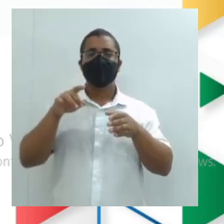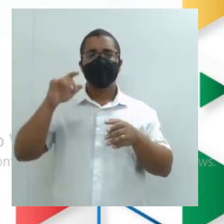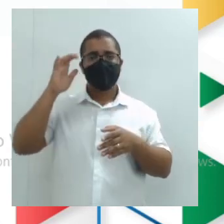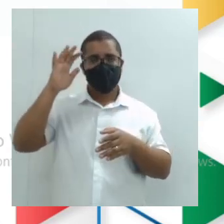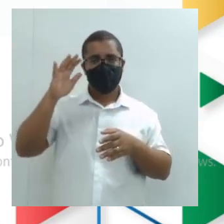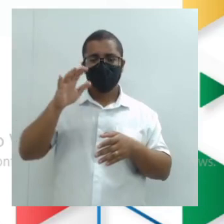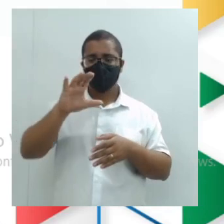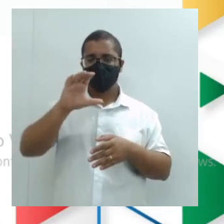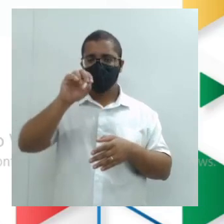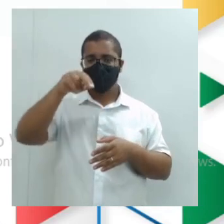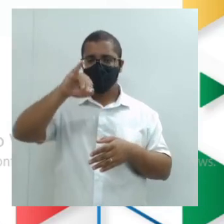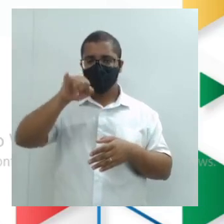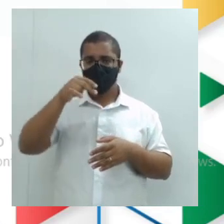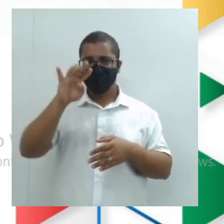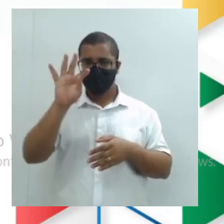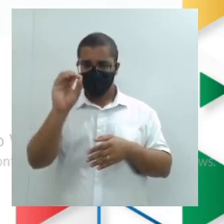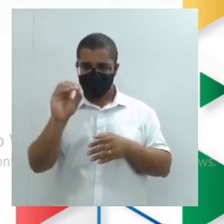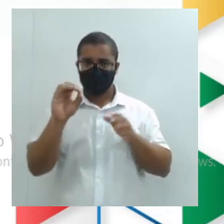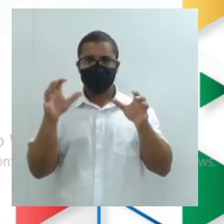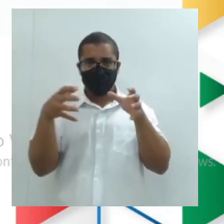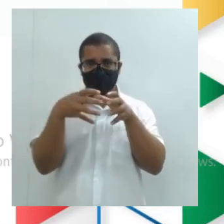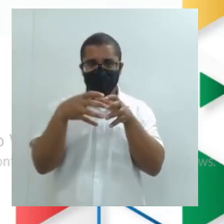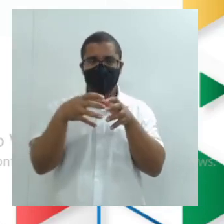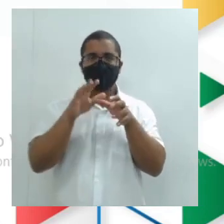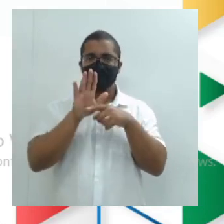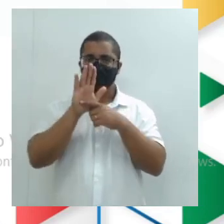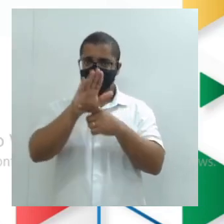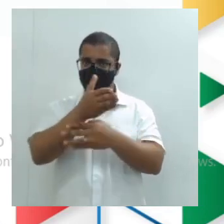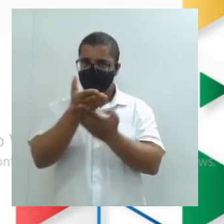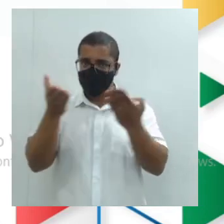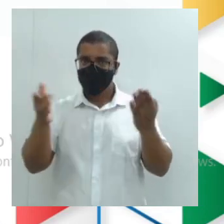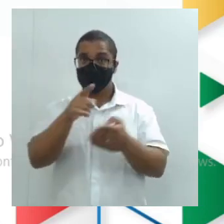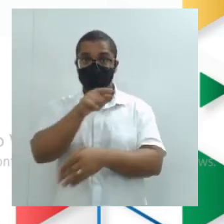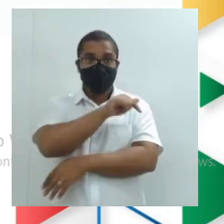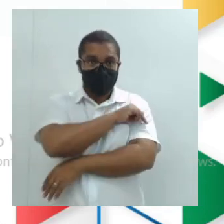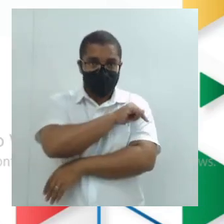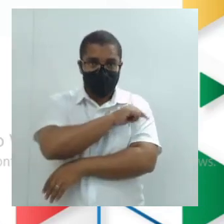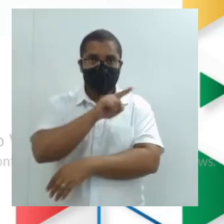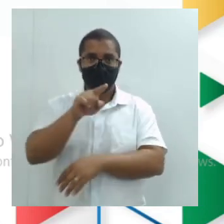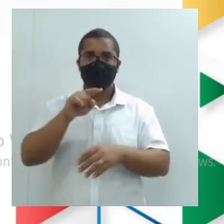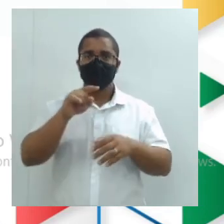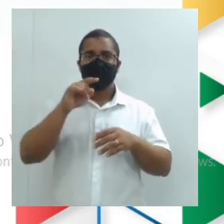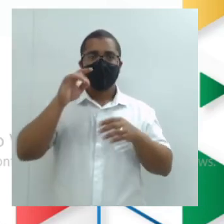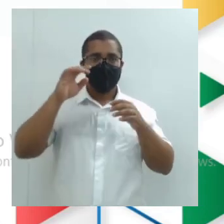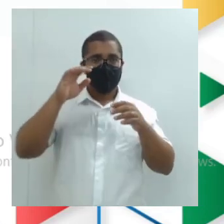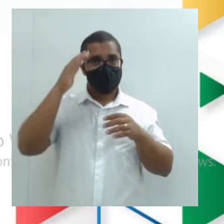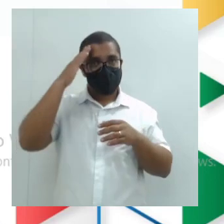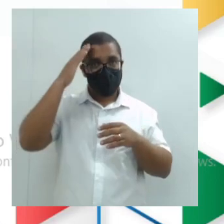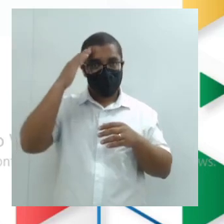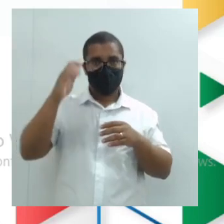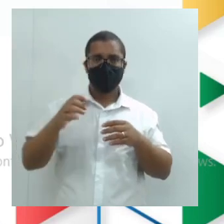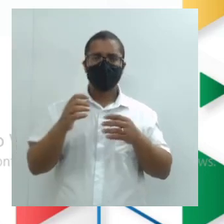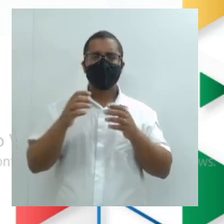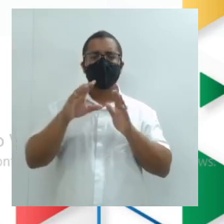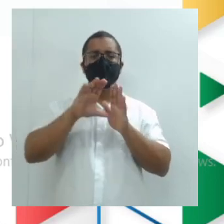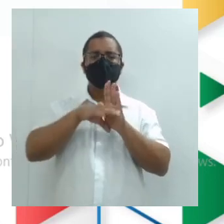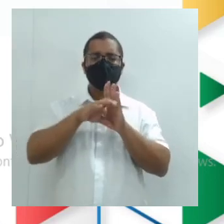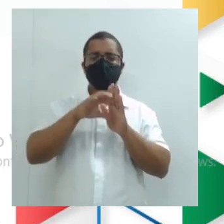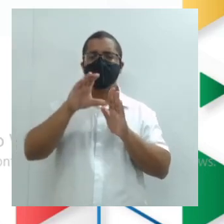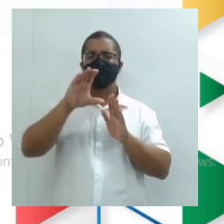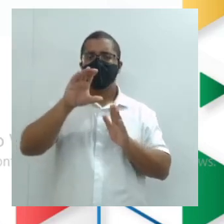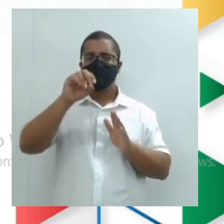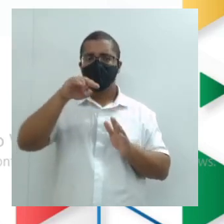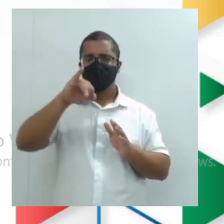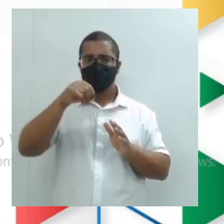conjuntos que eu vou mostrar para vocês, ok? Se liga aí você do sétimo ano, teoria de conjunto é importante. Já viram isso lá